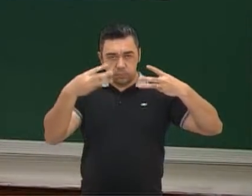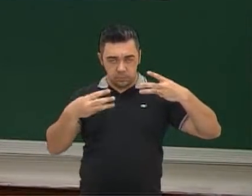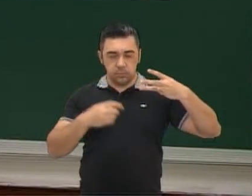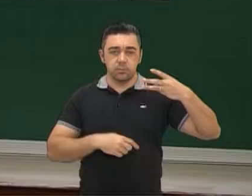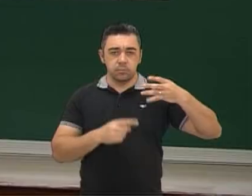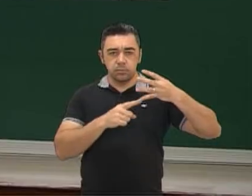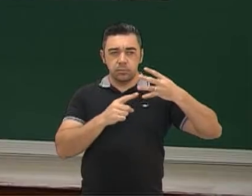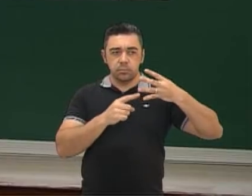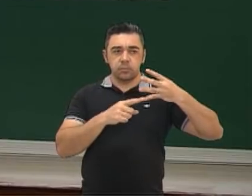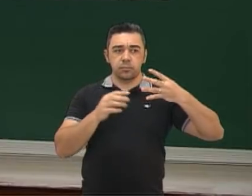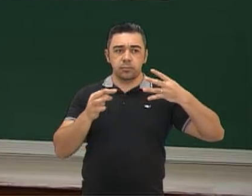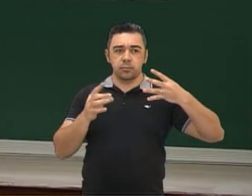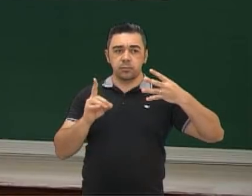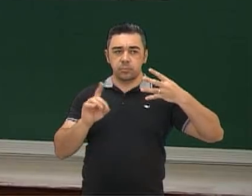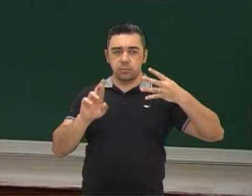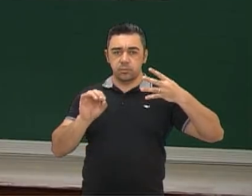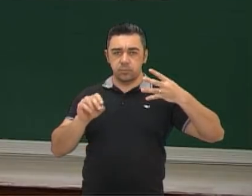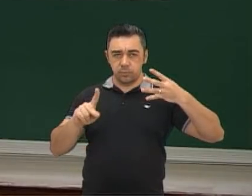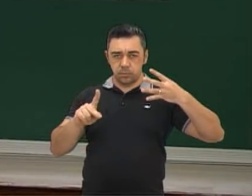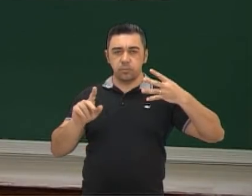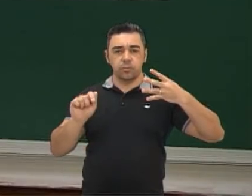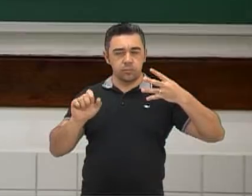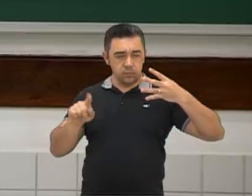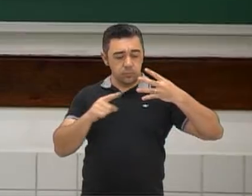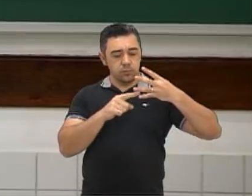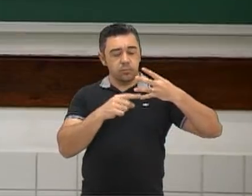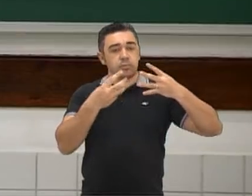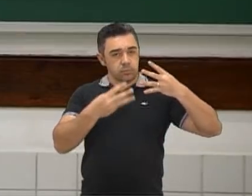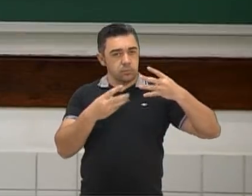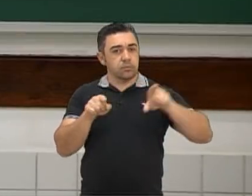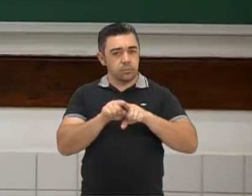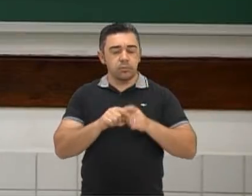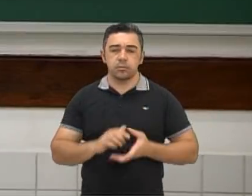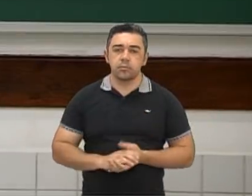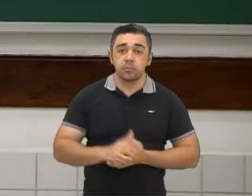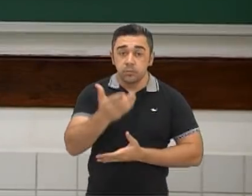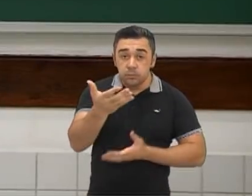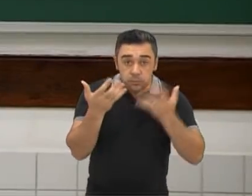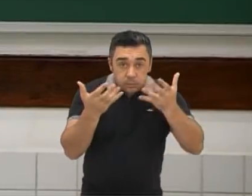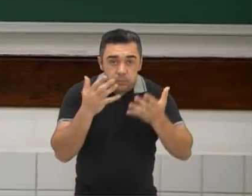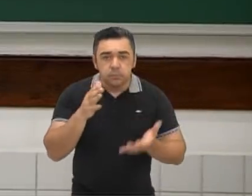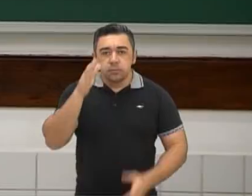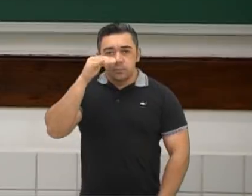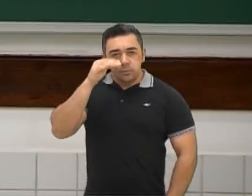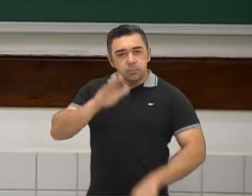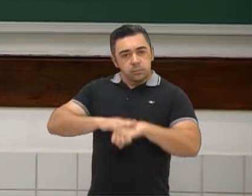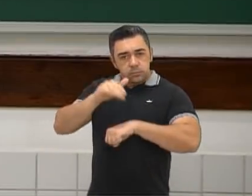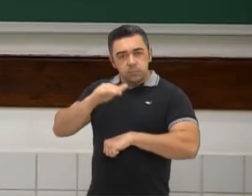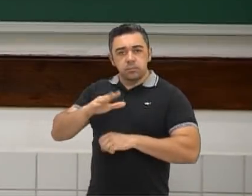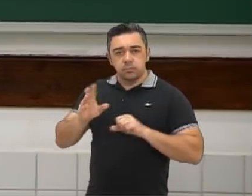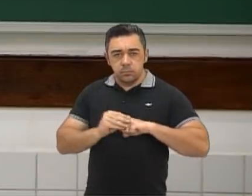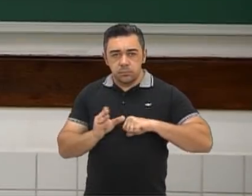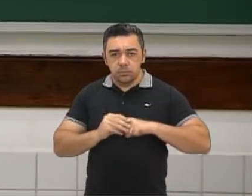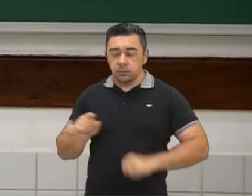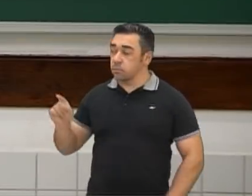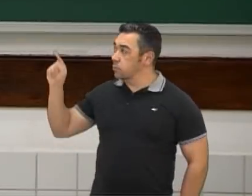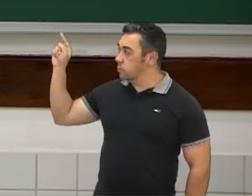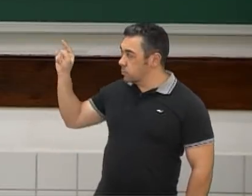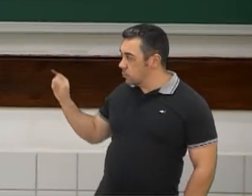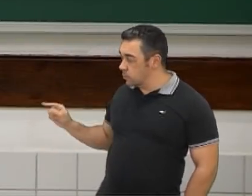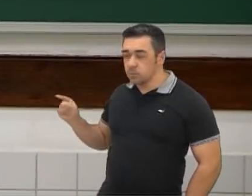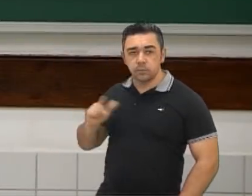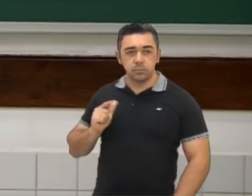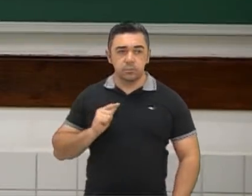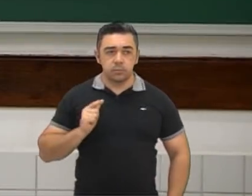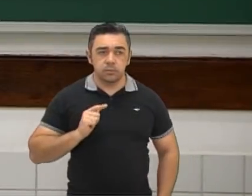goal, 3 pontos também, tá? Se você quiser saber um pouco mais sobre o rugby, tem aqui